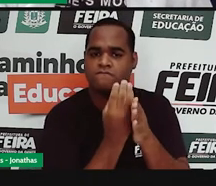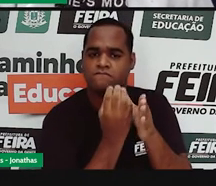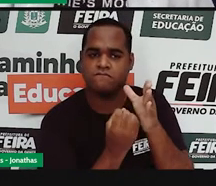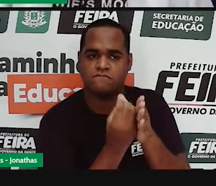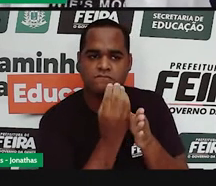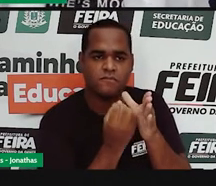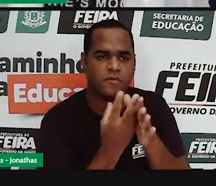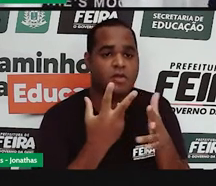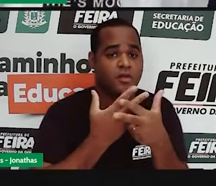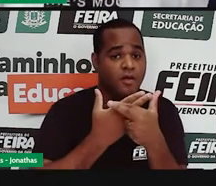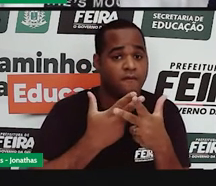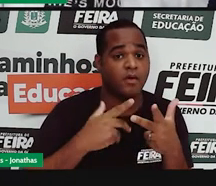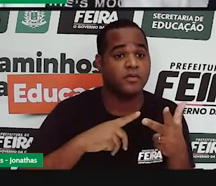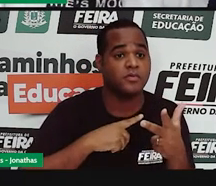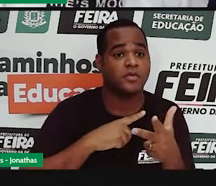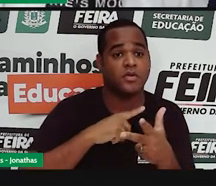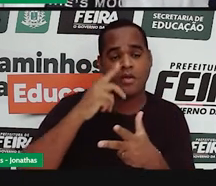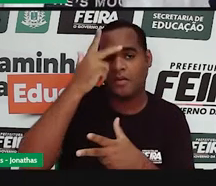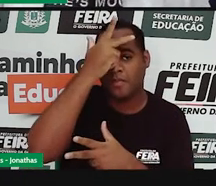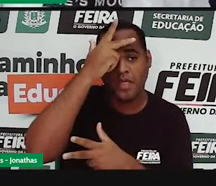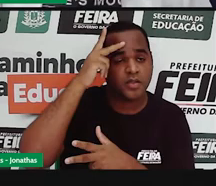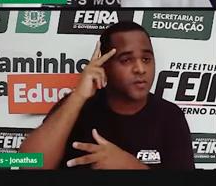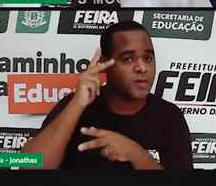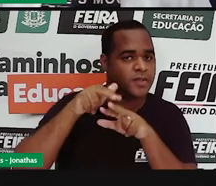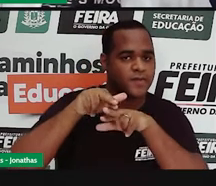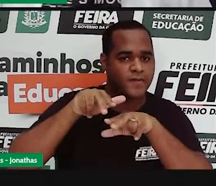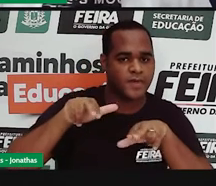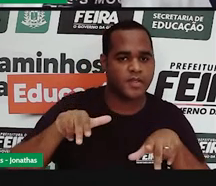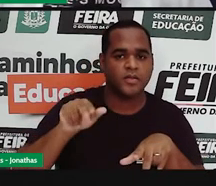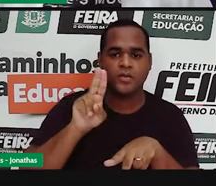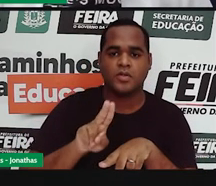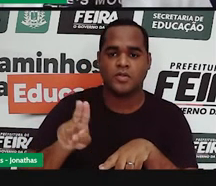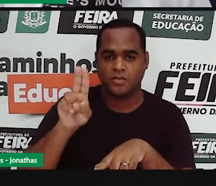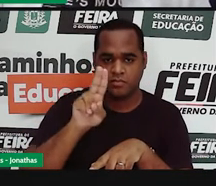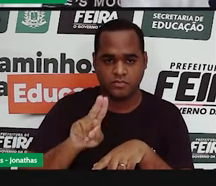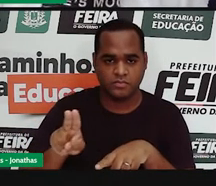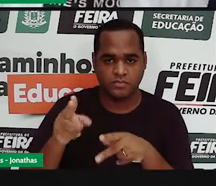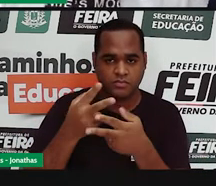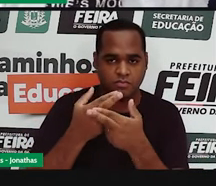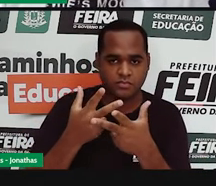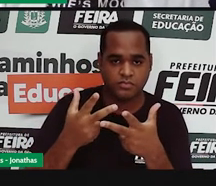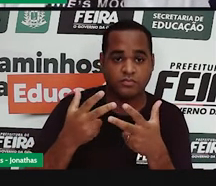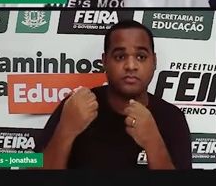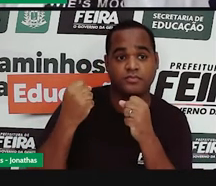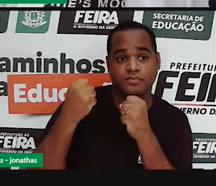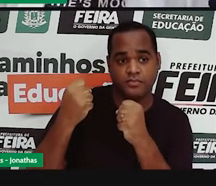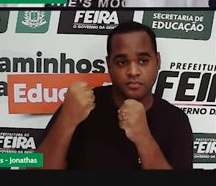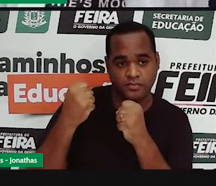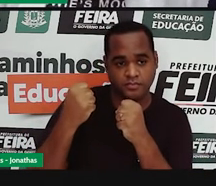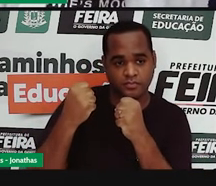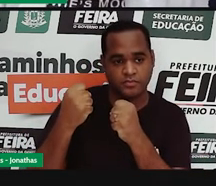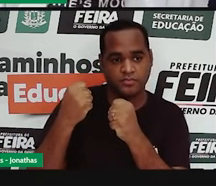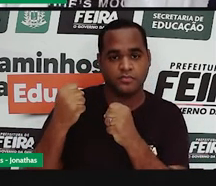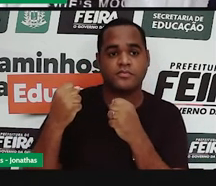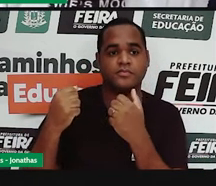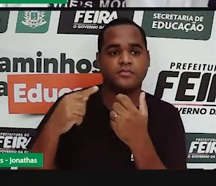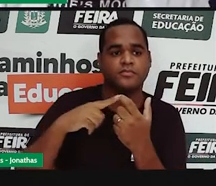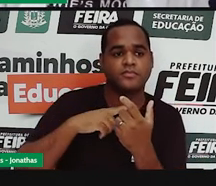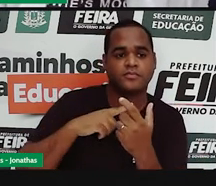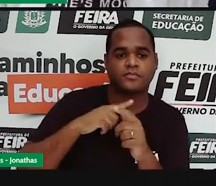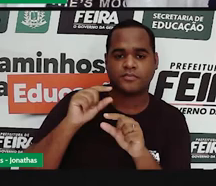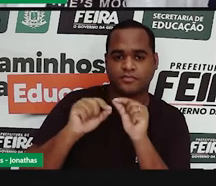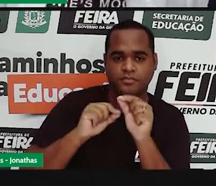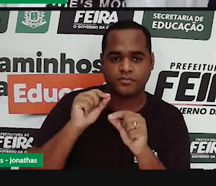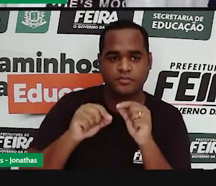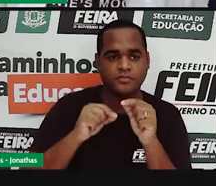recursos. Toda vez que você usa a sua força, e força pode ser de modo bem amplo, pode ser a força